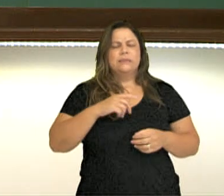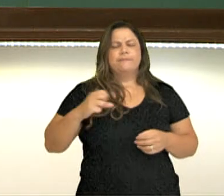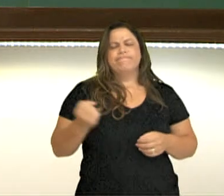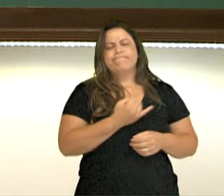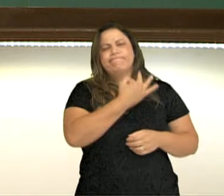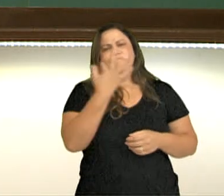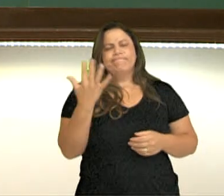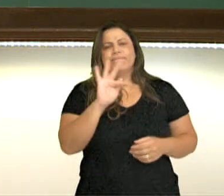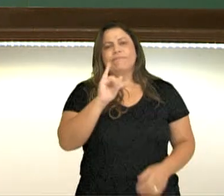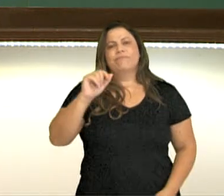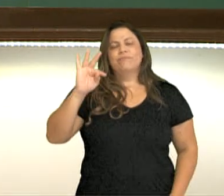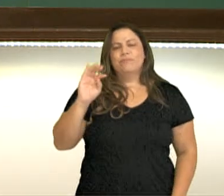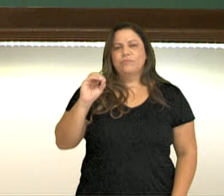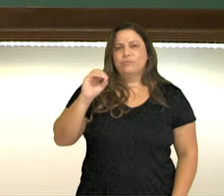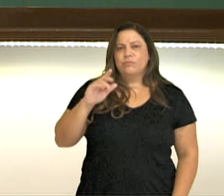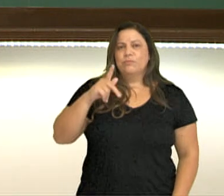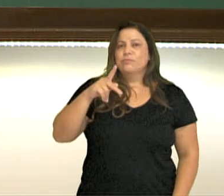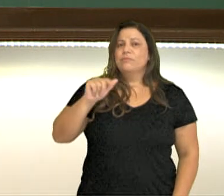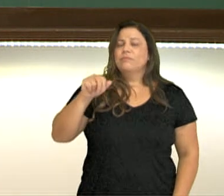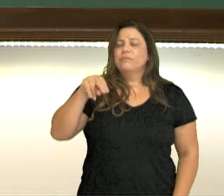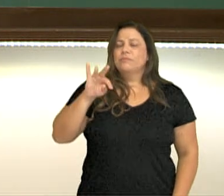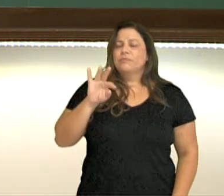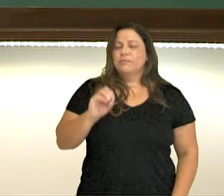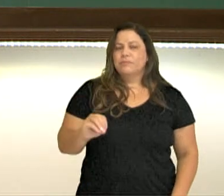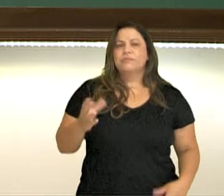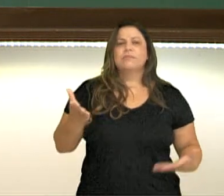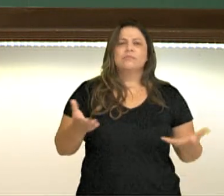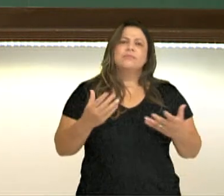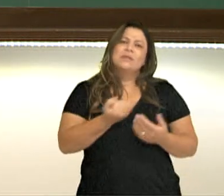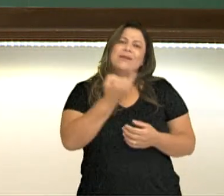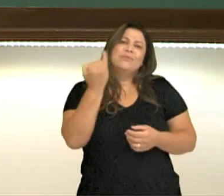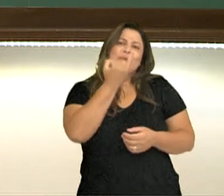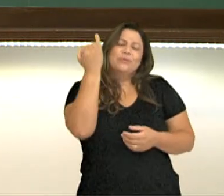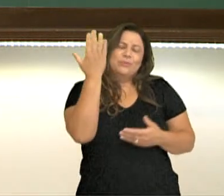do fitoplâncton. Então, é muito importante, né, essas algas,